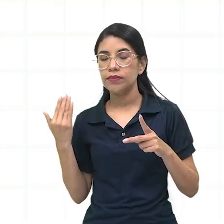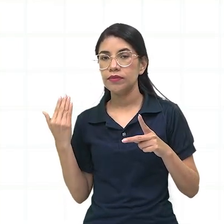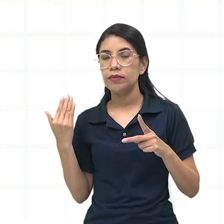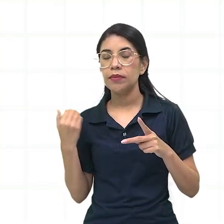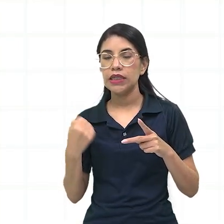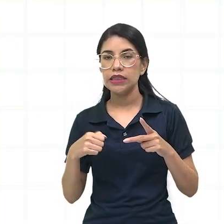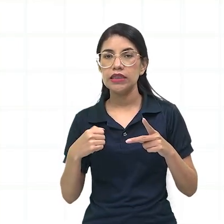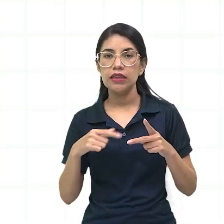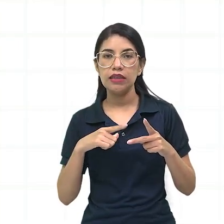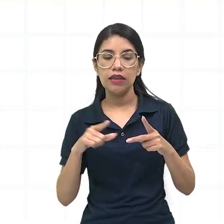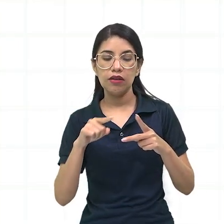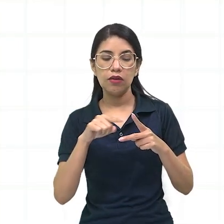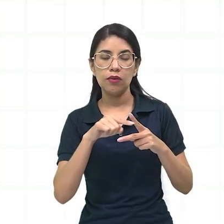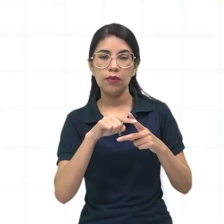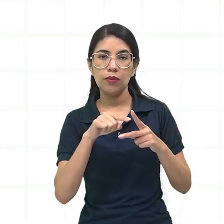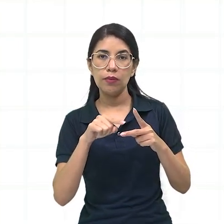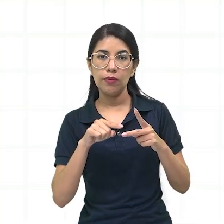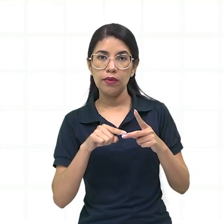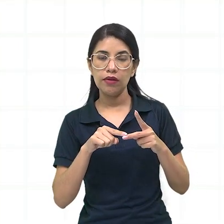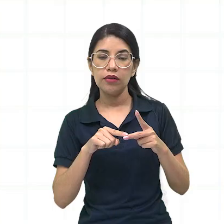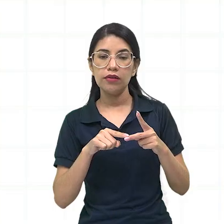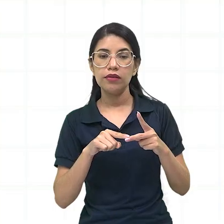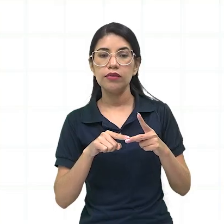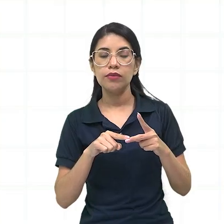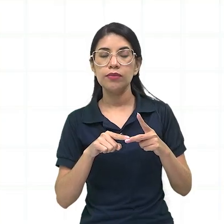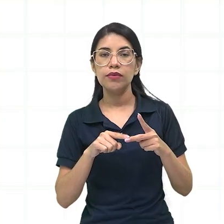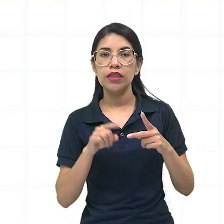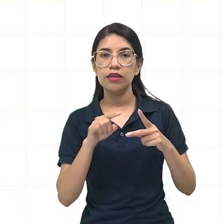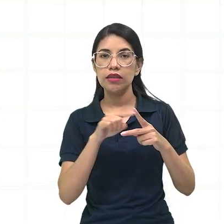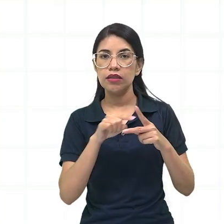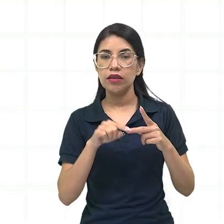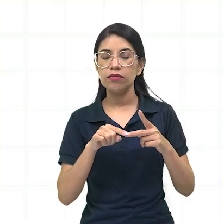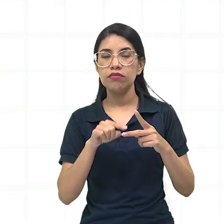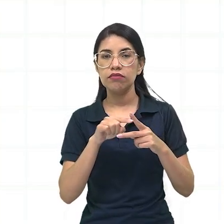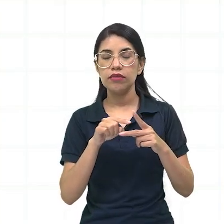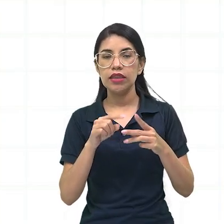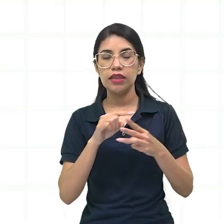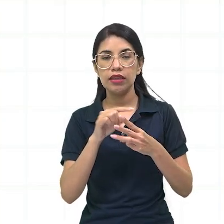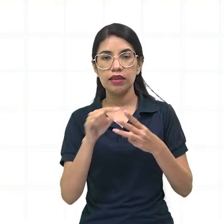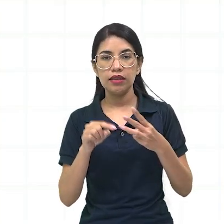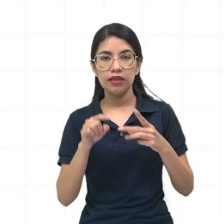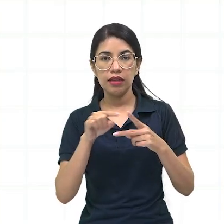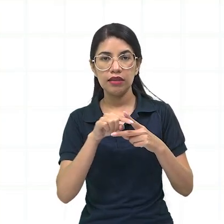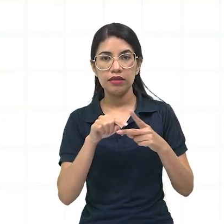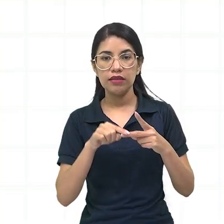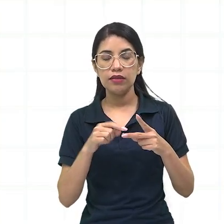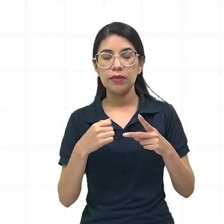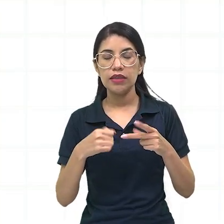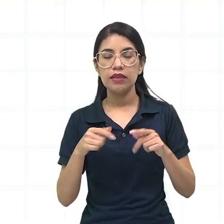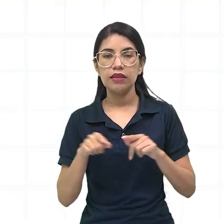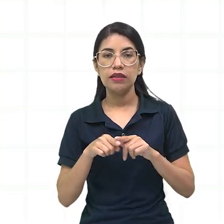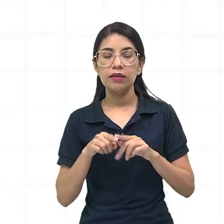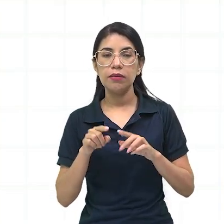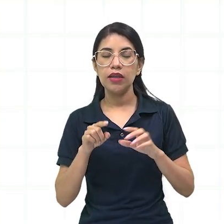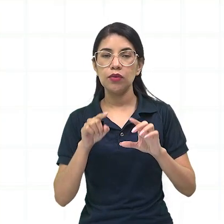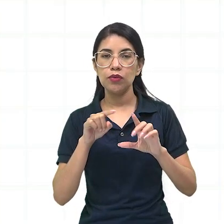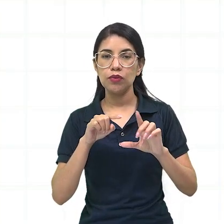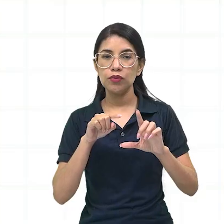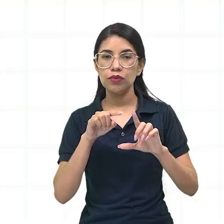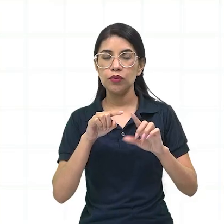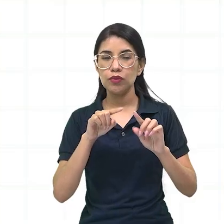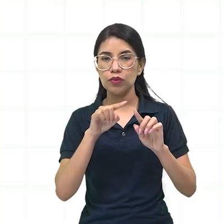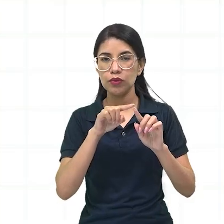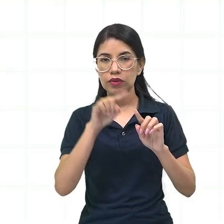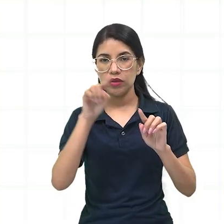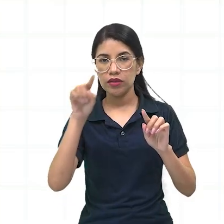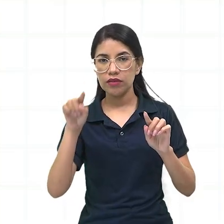tem que ter esse ângulo, esse outro ângulo aqui e esse semicírculo aqui,